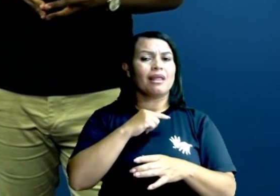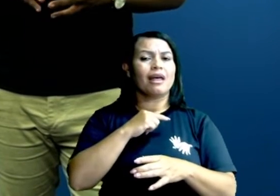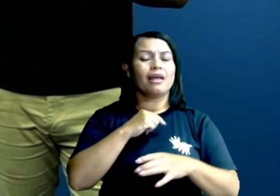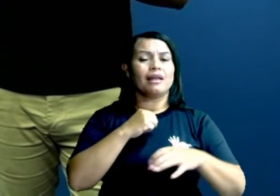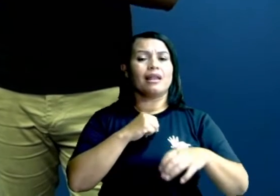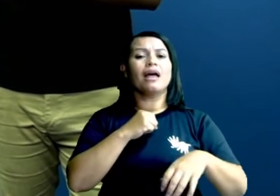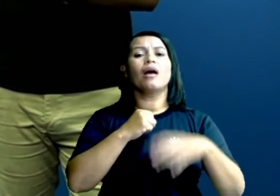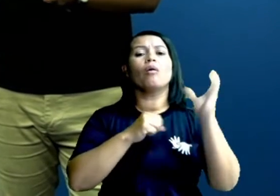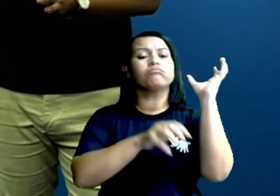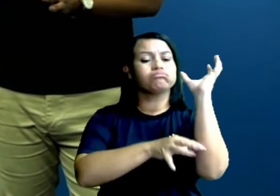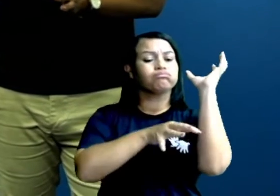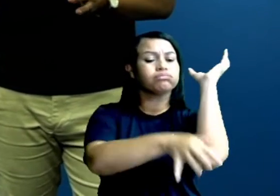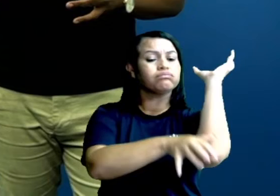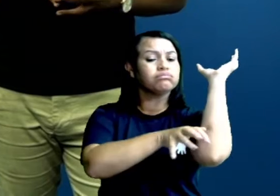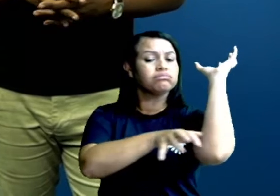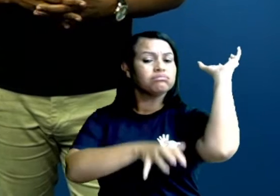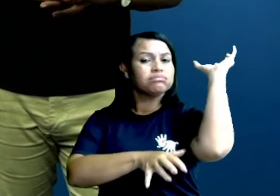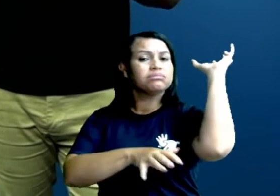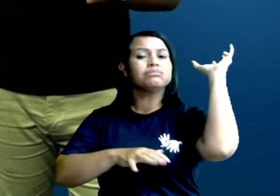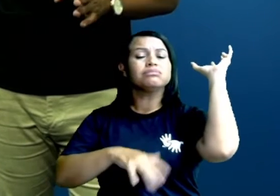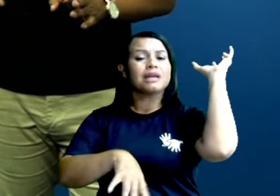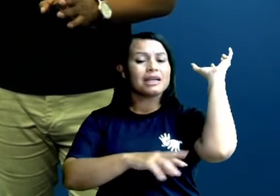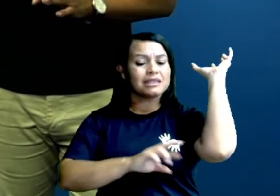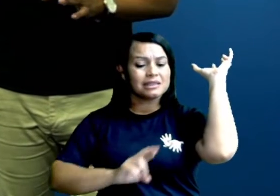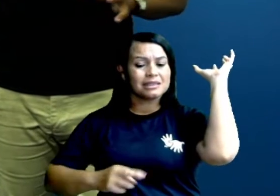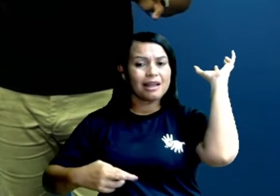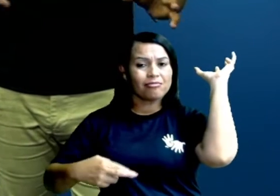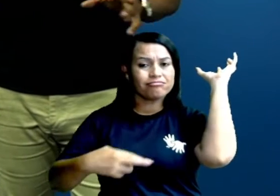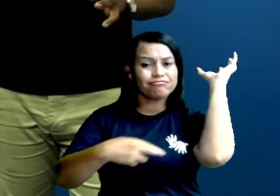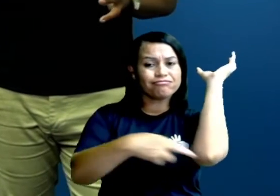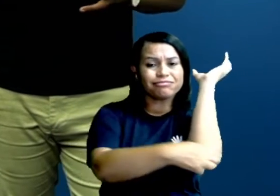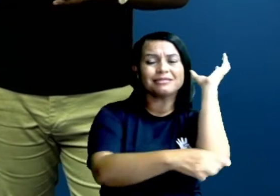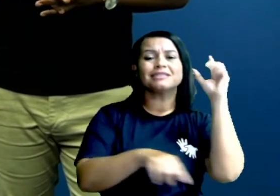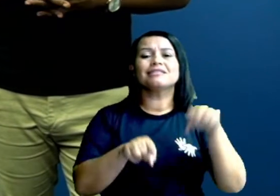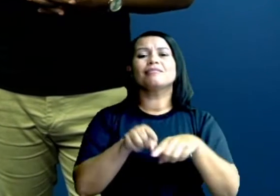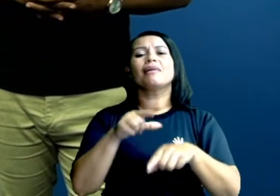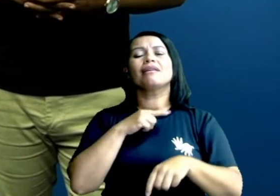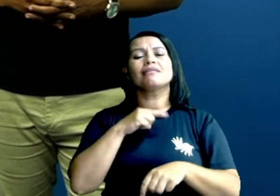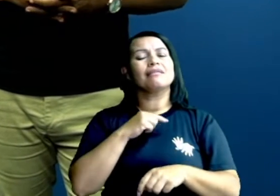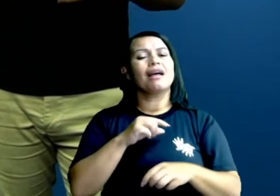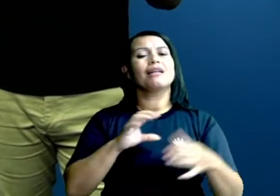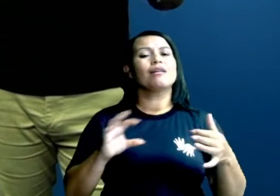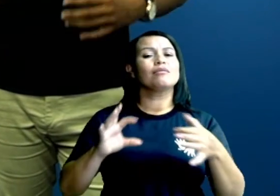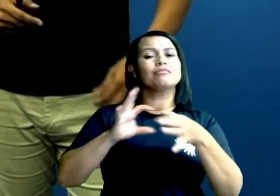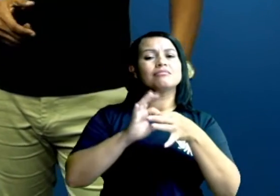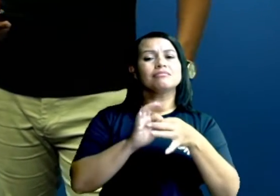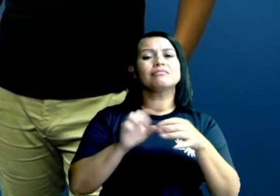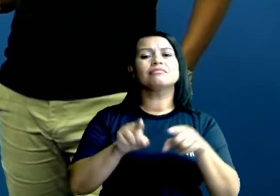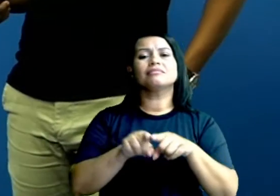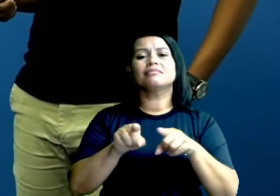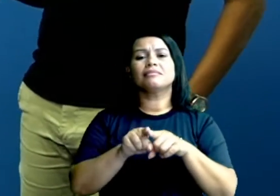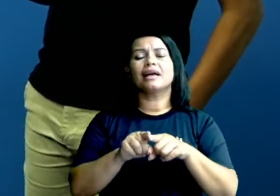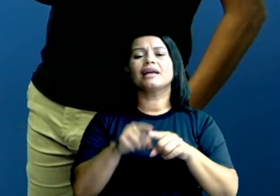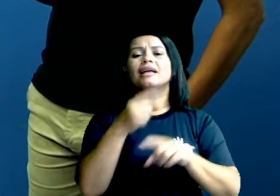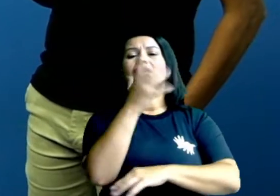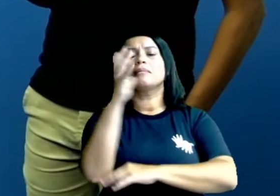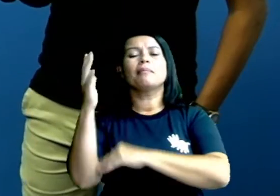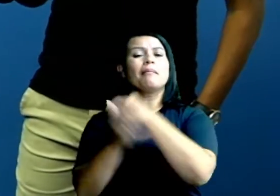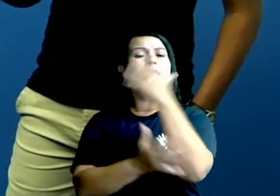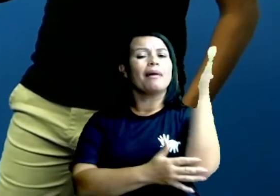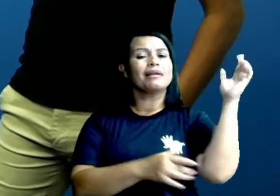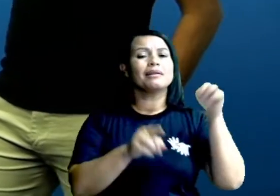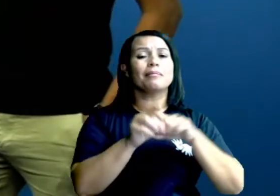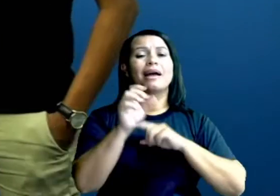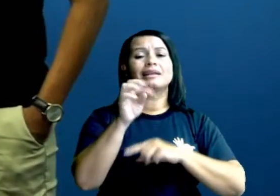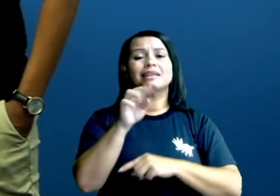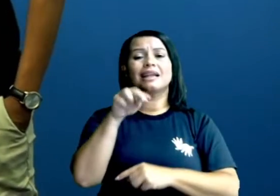chamado de manguezal, e aí você vai ter uma associação desse ecossistema à Mata Atlântica, que também vamos destacar aqui pontos